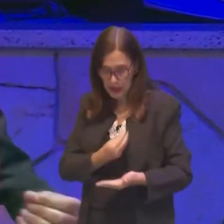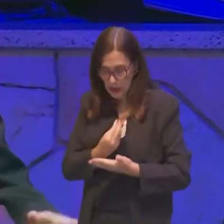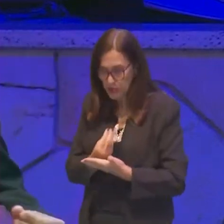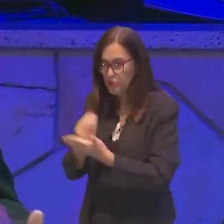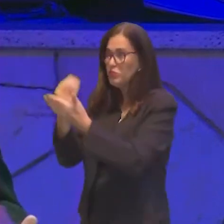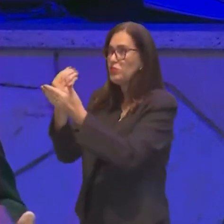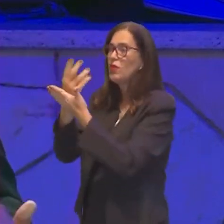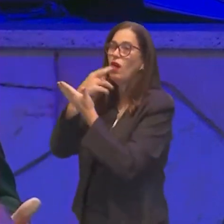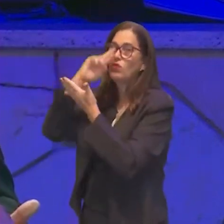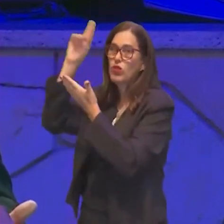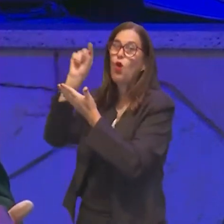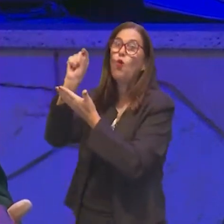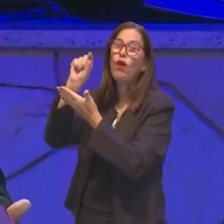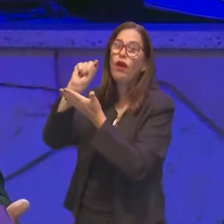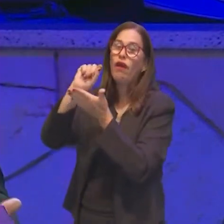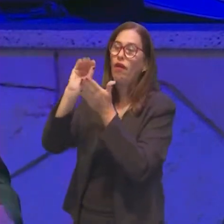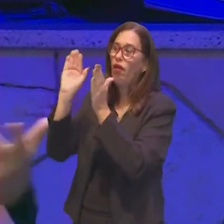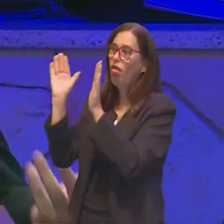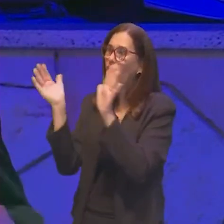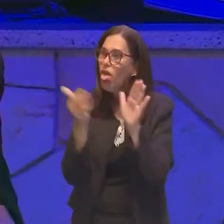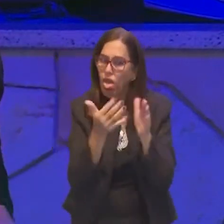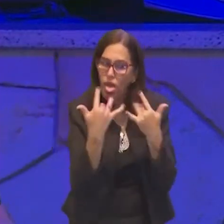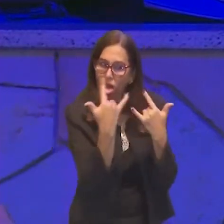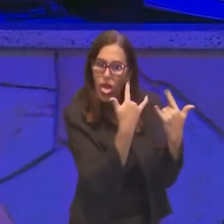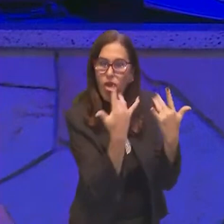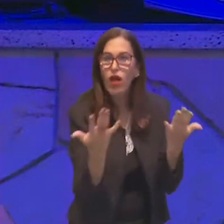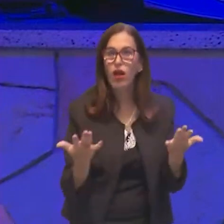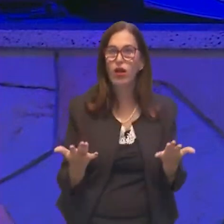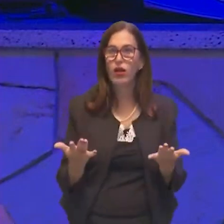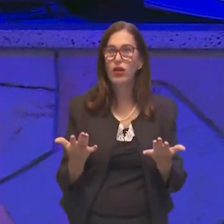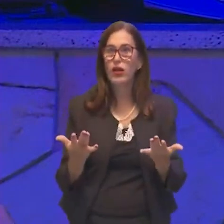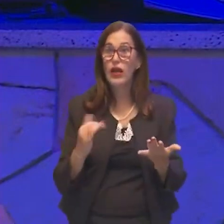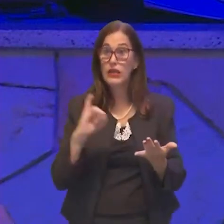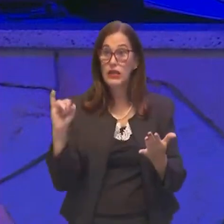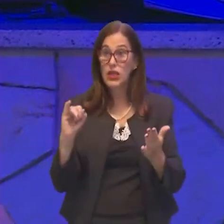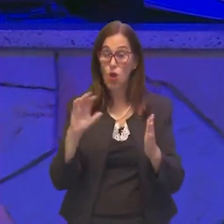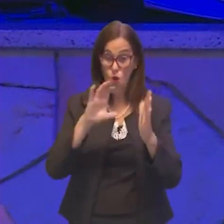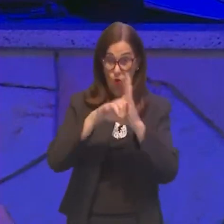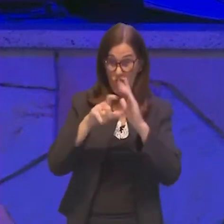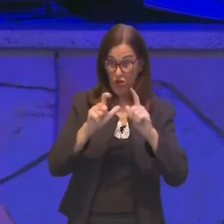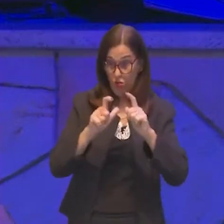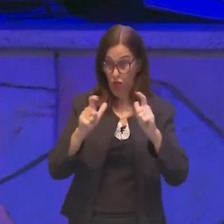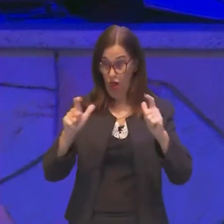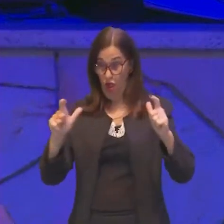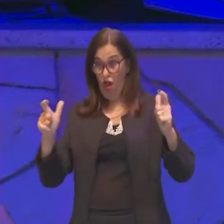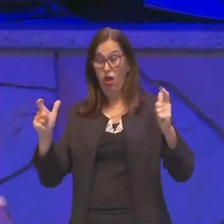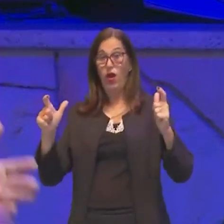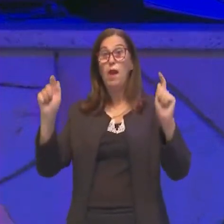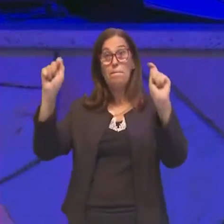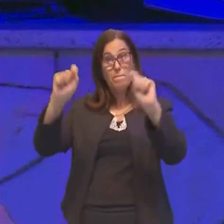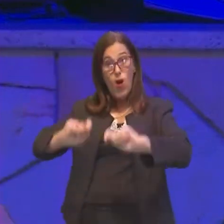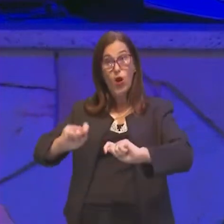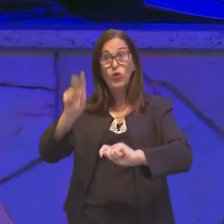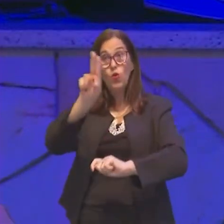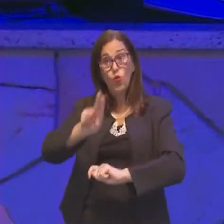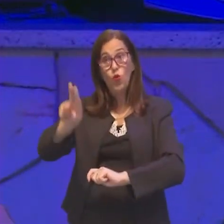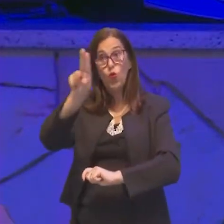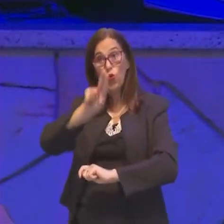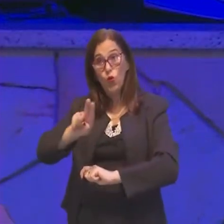vida ao Senhor? E se o conceito é abrangente, é largo, e pode ser